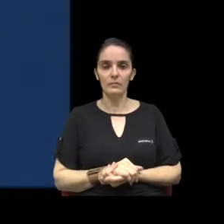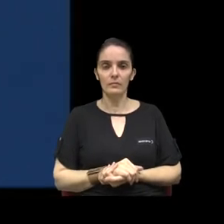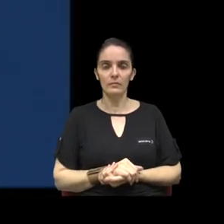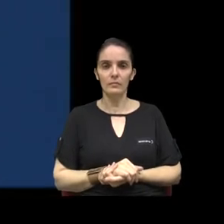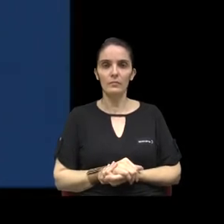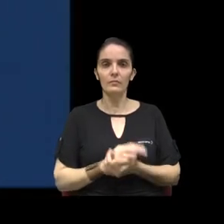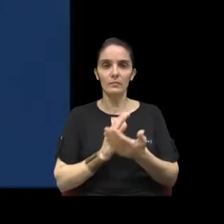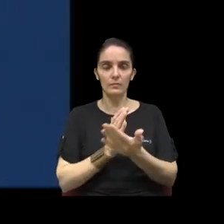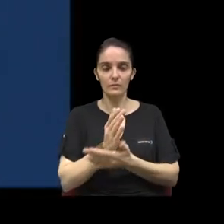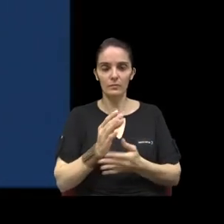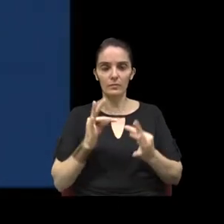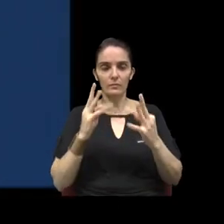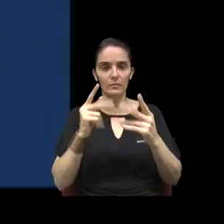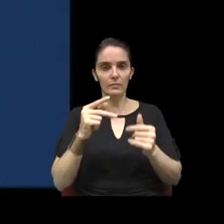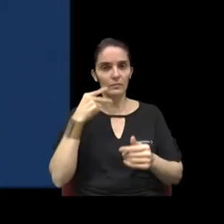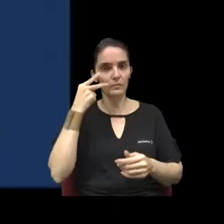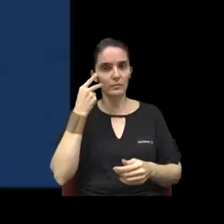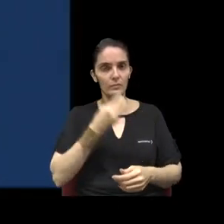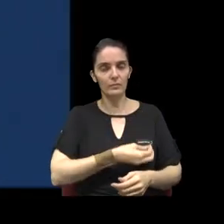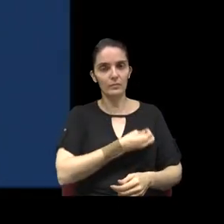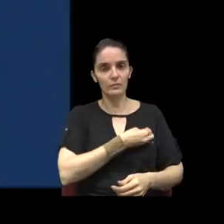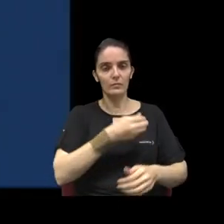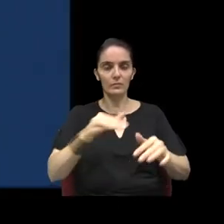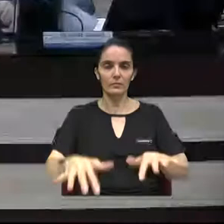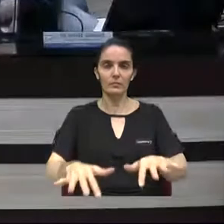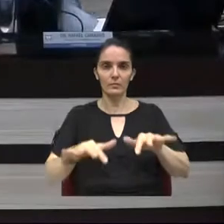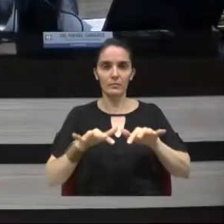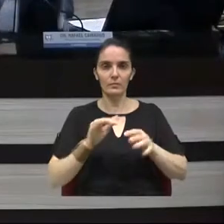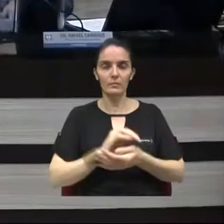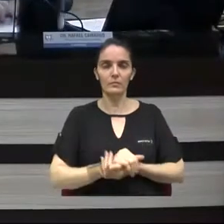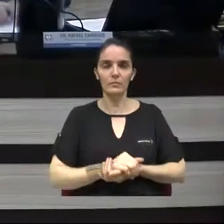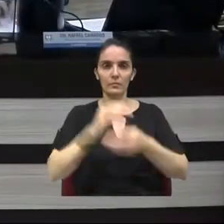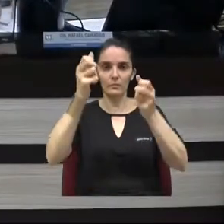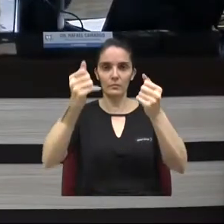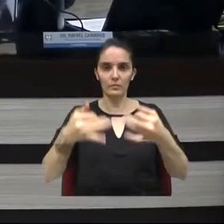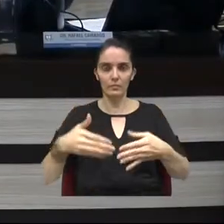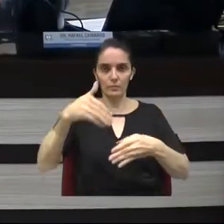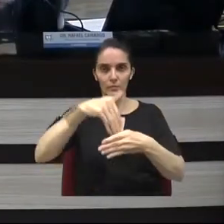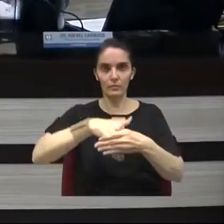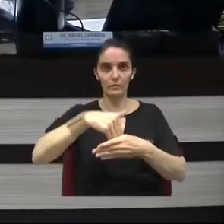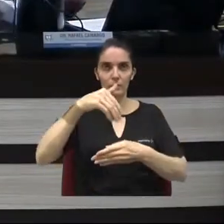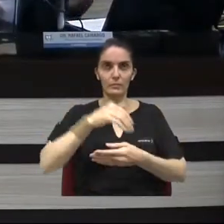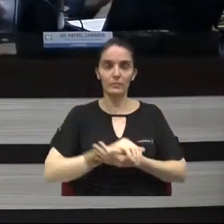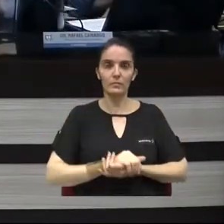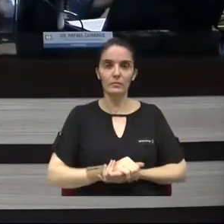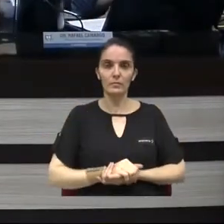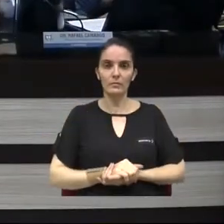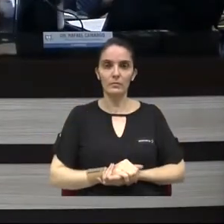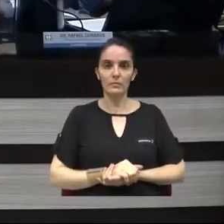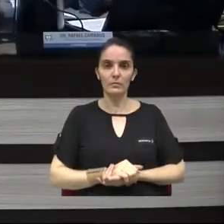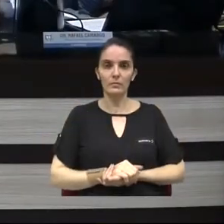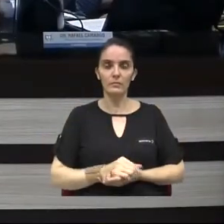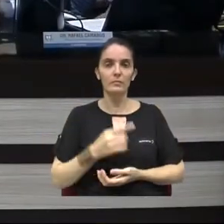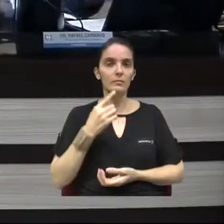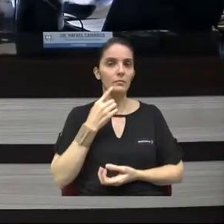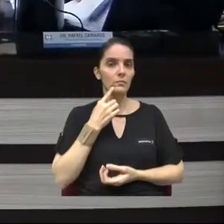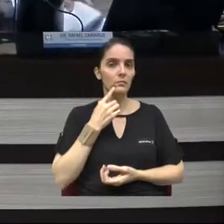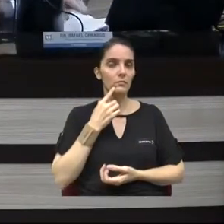O projeto foi aprovado por todos os vereadores presentes no plenário. Para justificativa de voto, vereador Cleiton